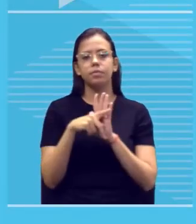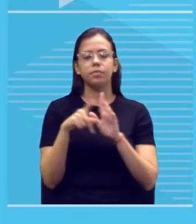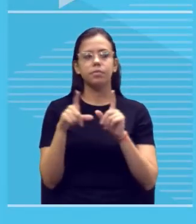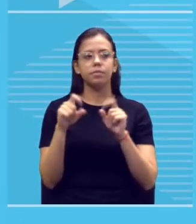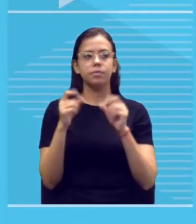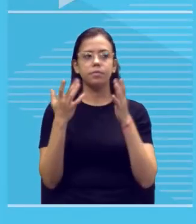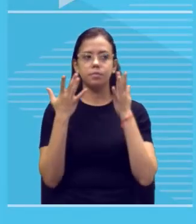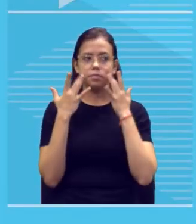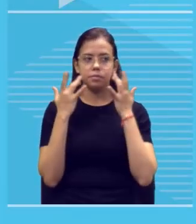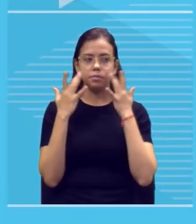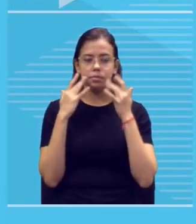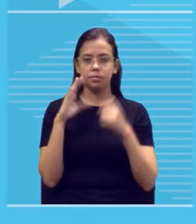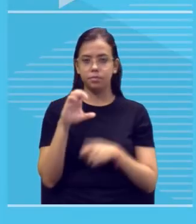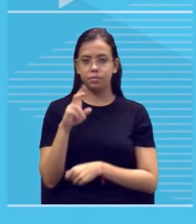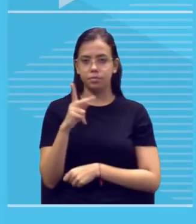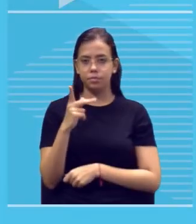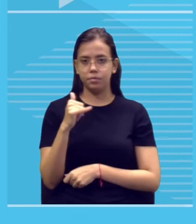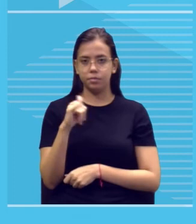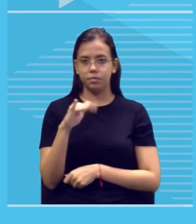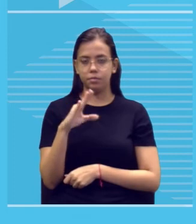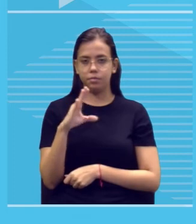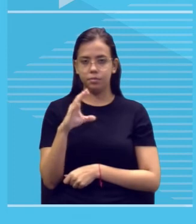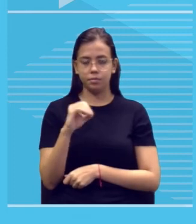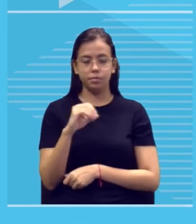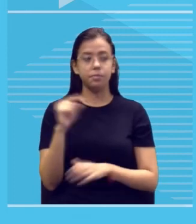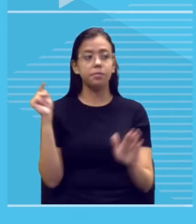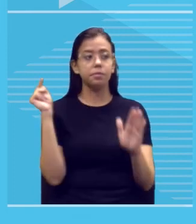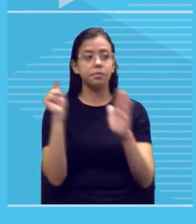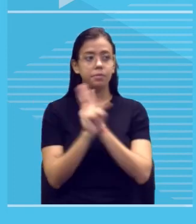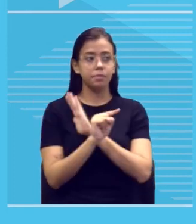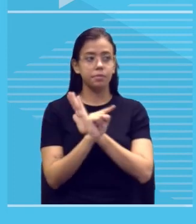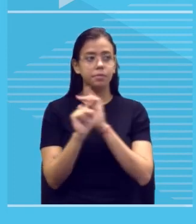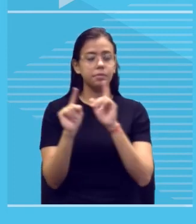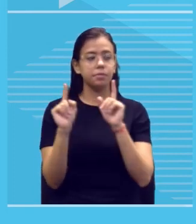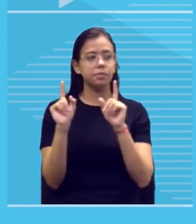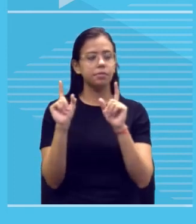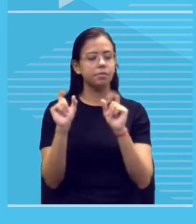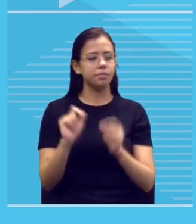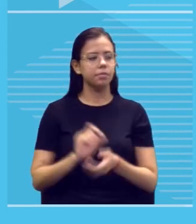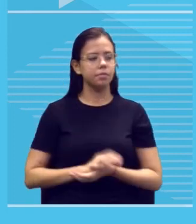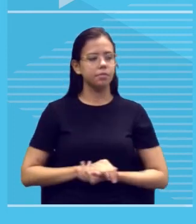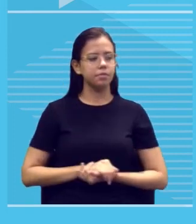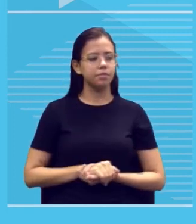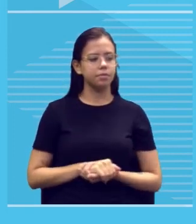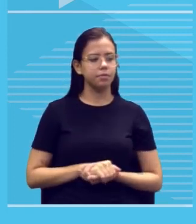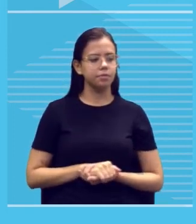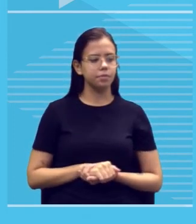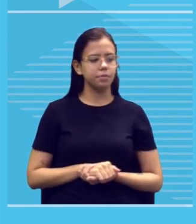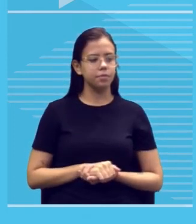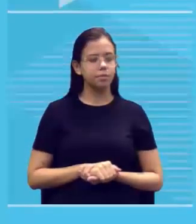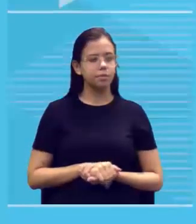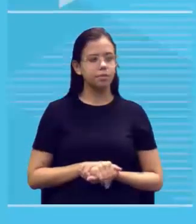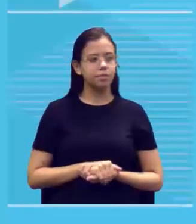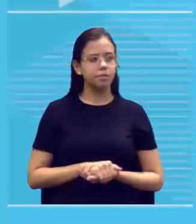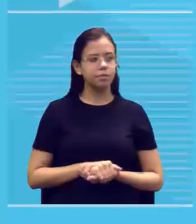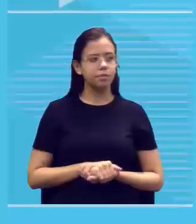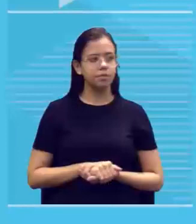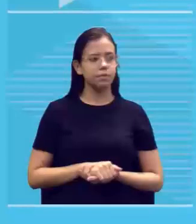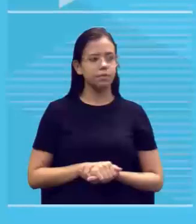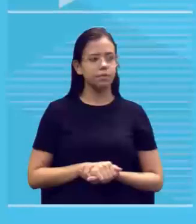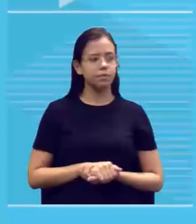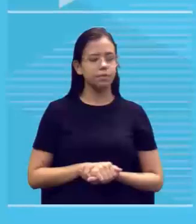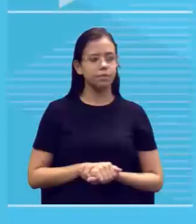Teatro Épico e a nossa questão vai vai falar dele como foi colocado aqui e